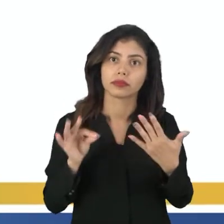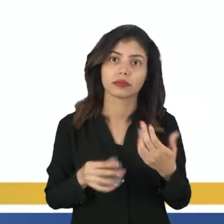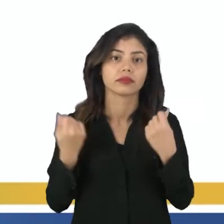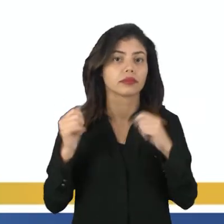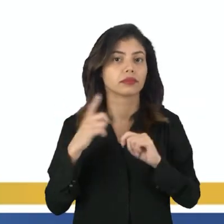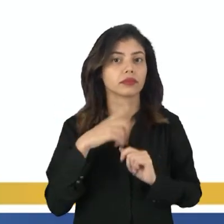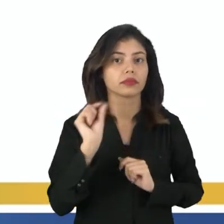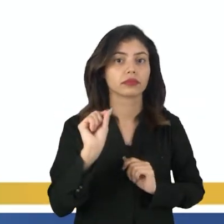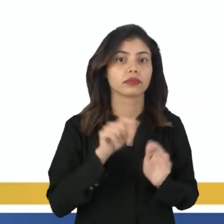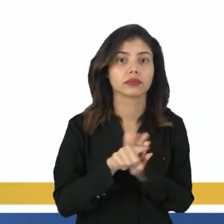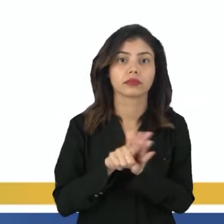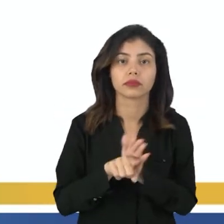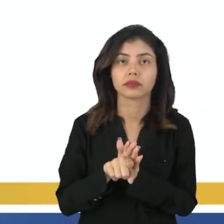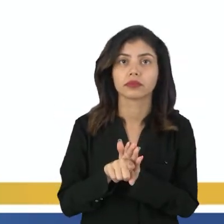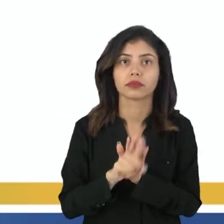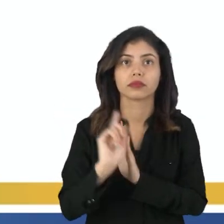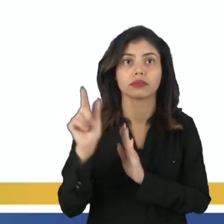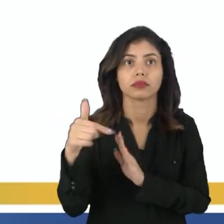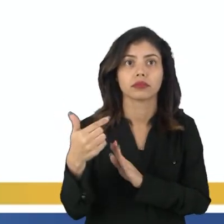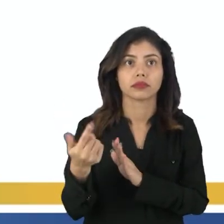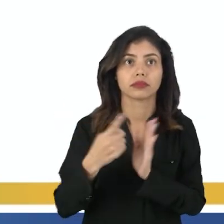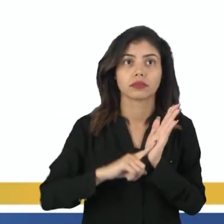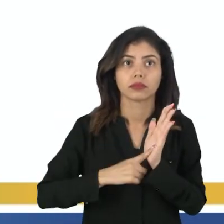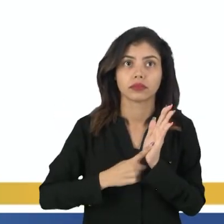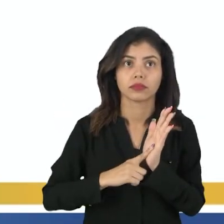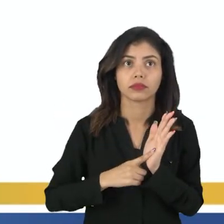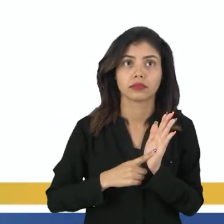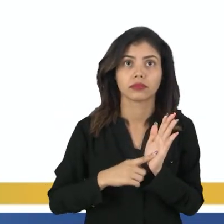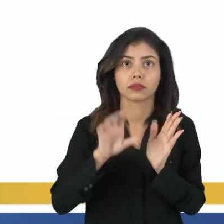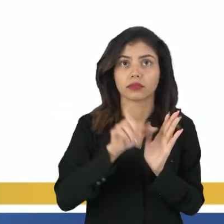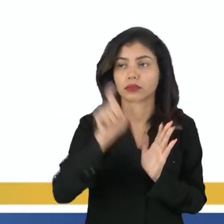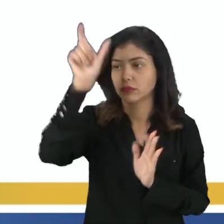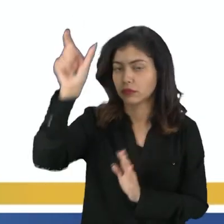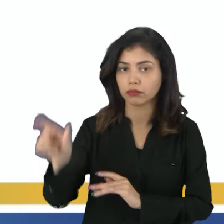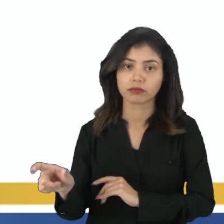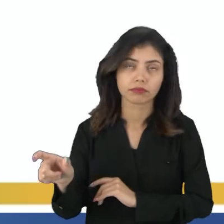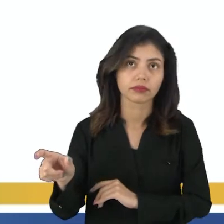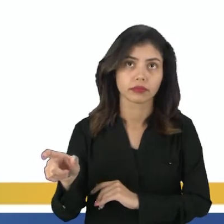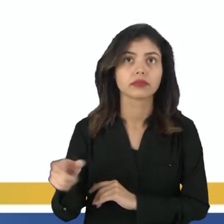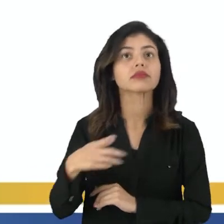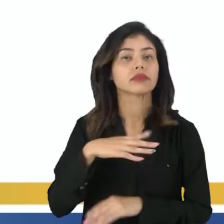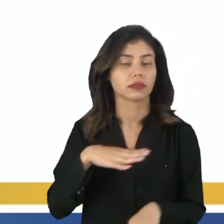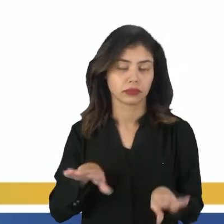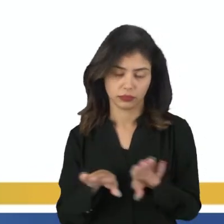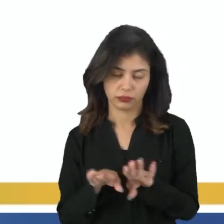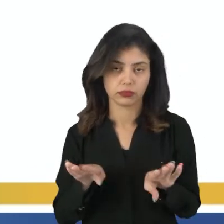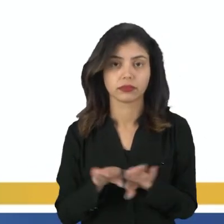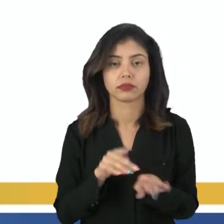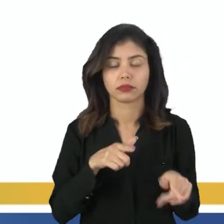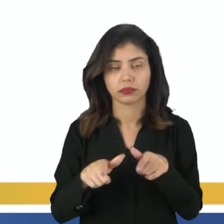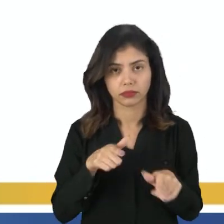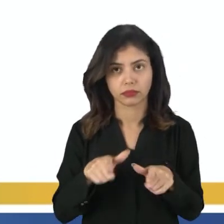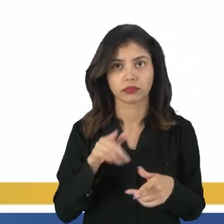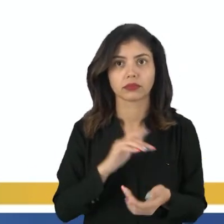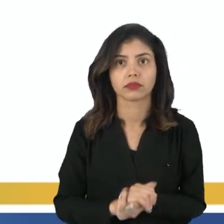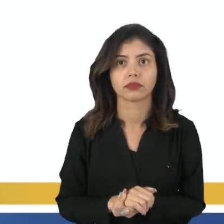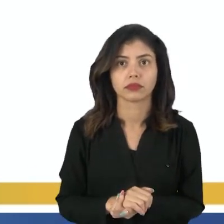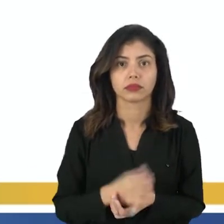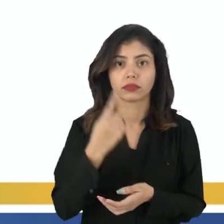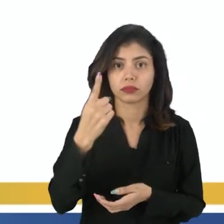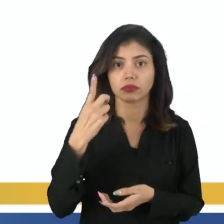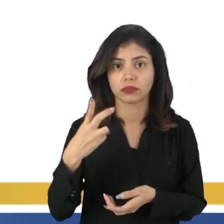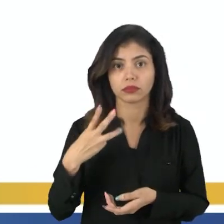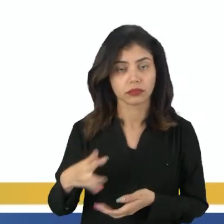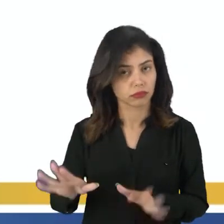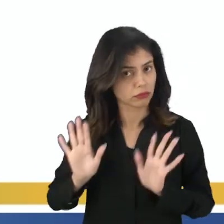é necessário que esses outros tópicos que estão ao lado sejam também trabalhados, um a